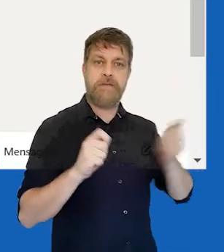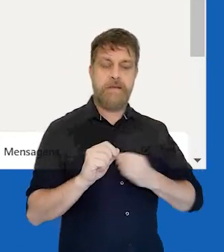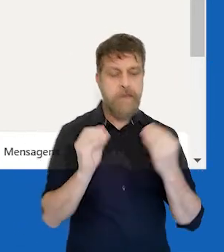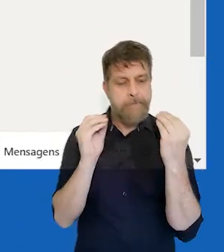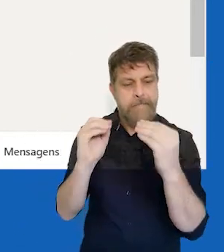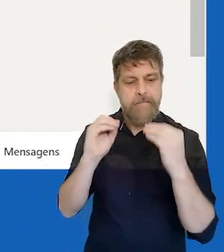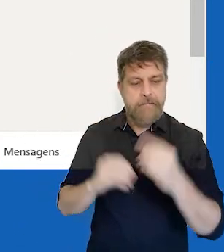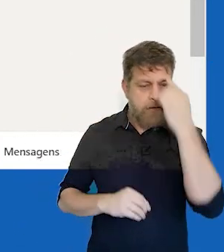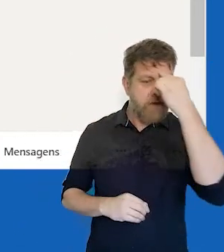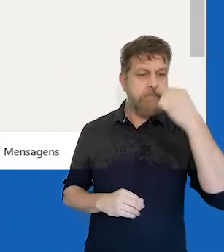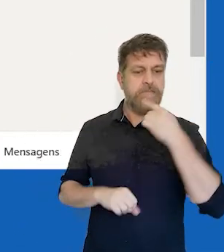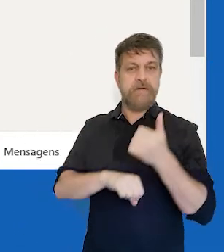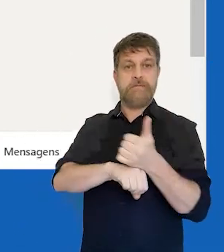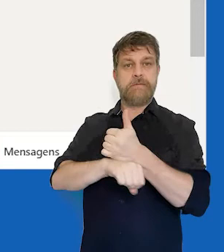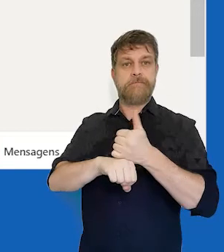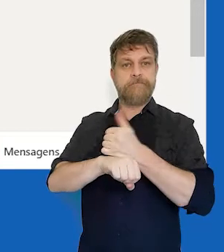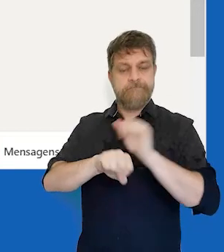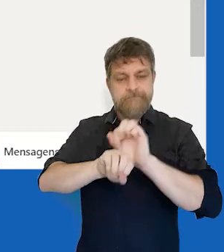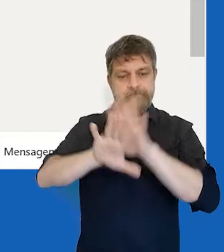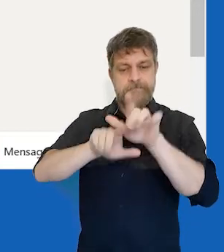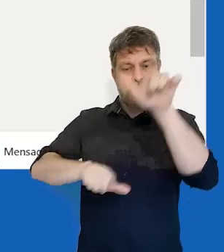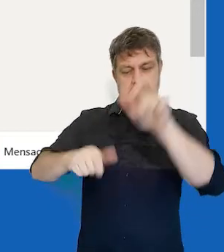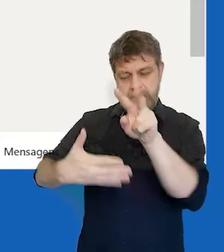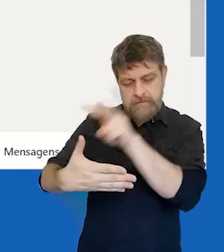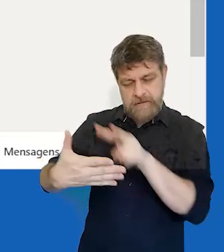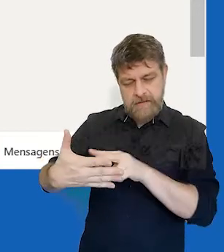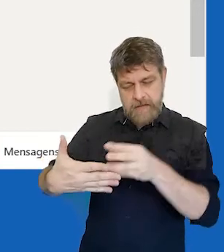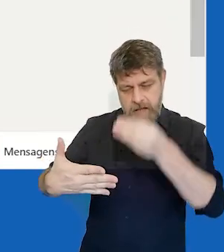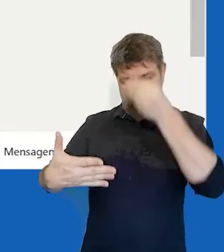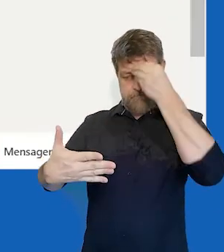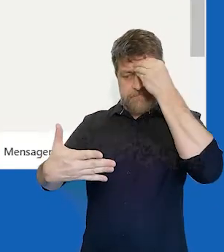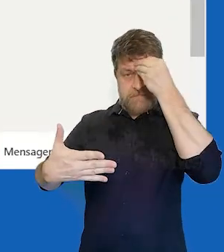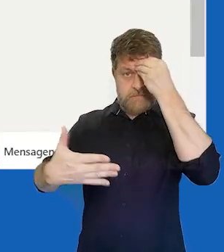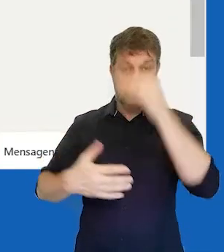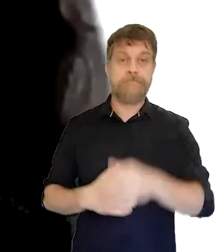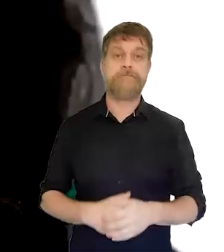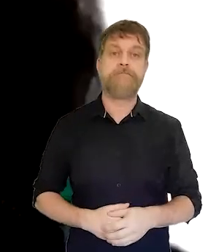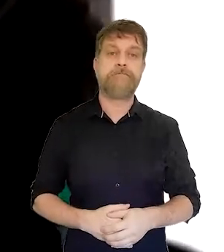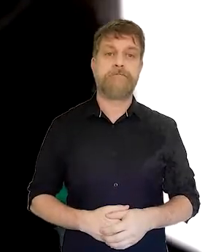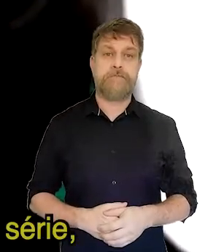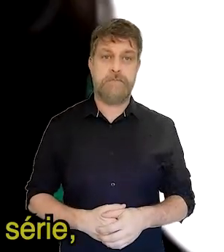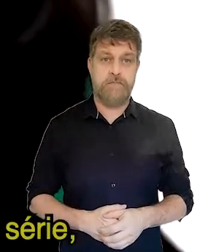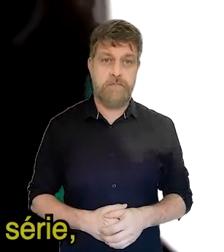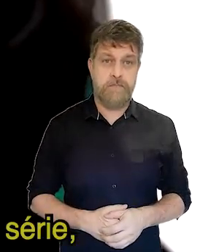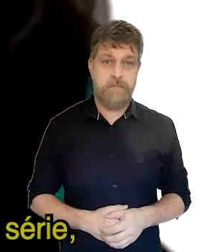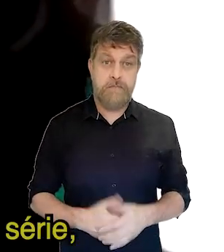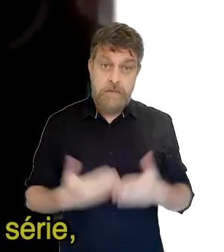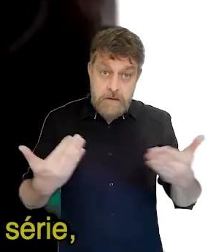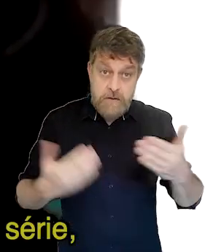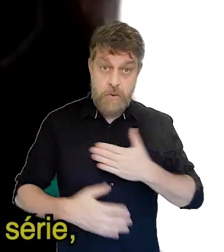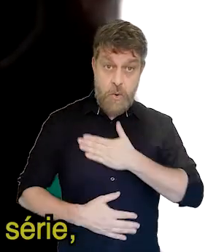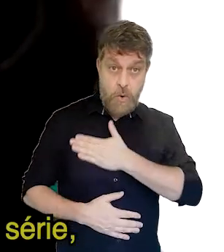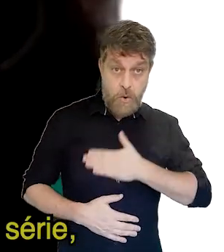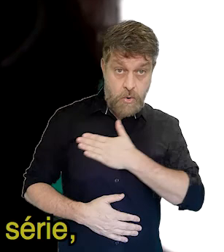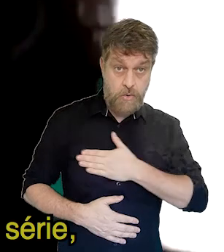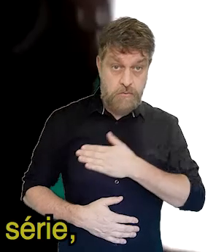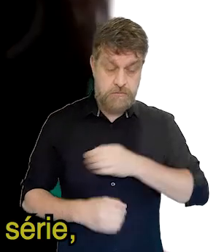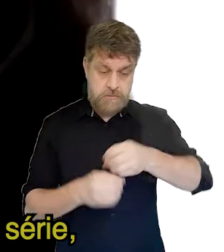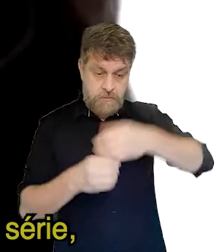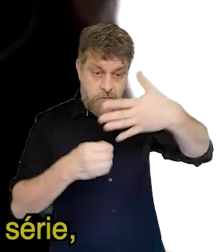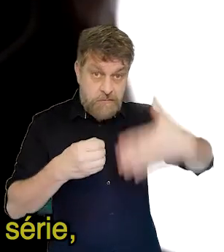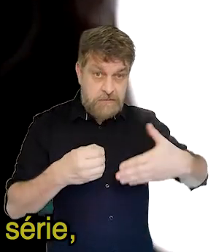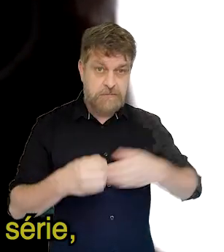vai transcrever o seu perfil profissional para pessoa que está lendo o seu currículo online que é o LinkedIn E aí pessoal gostou do conteúdo